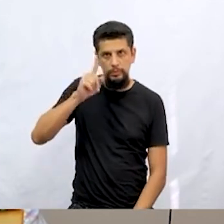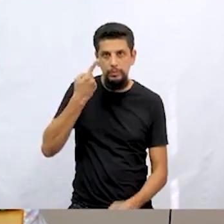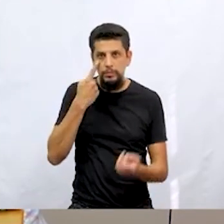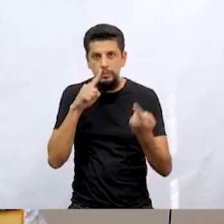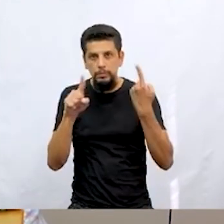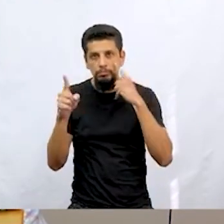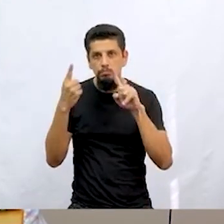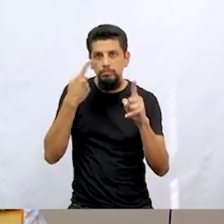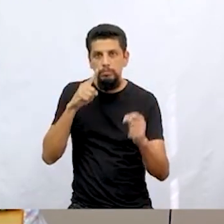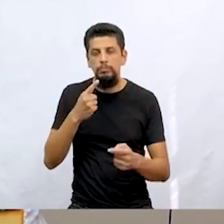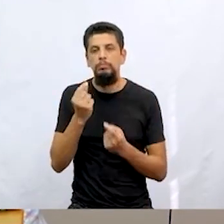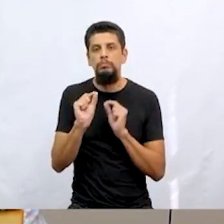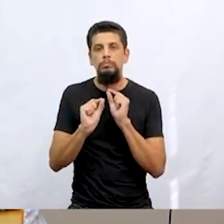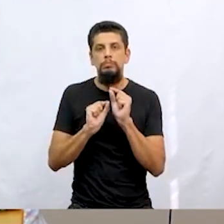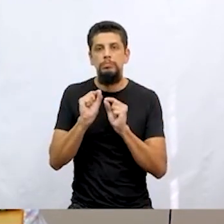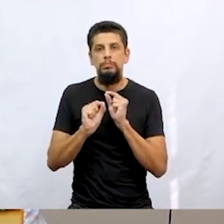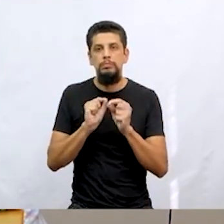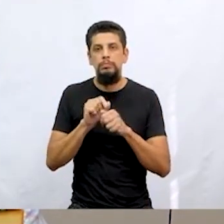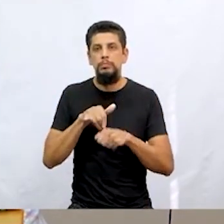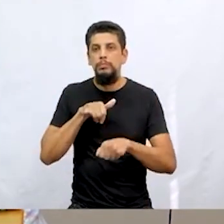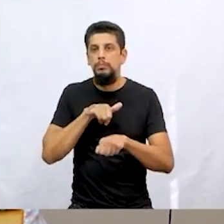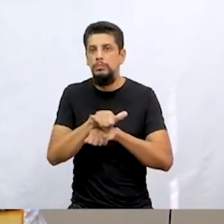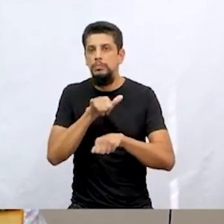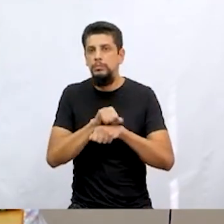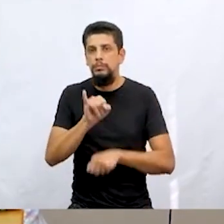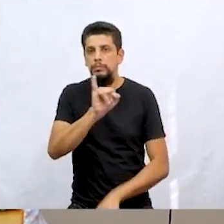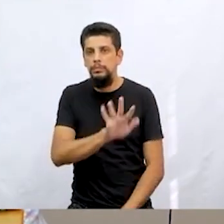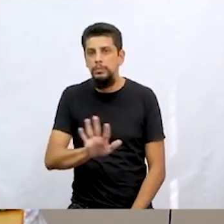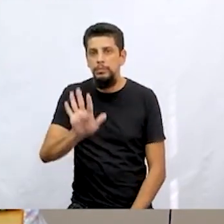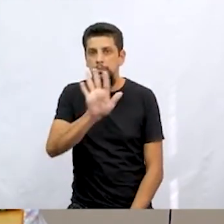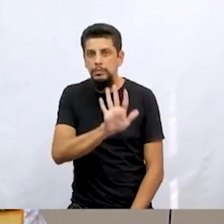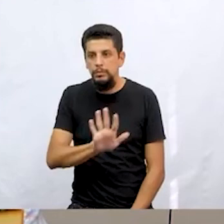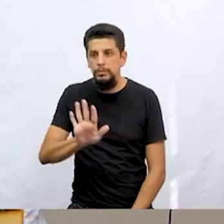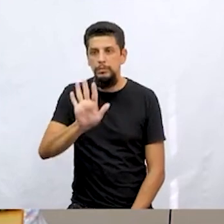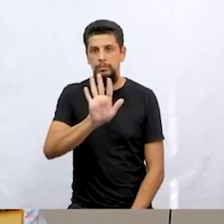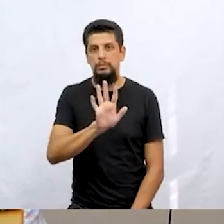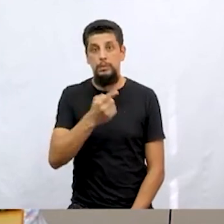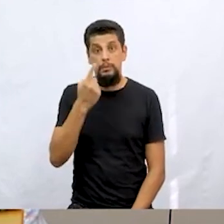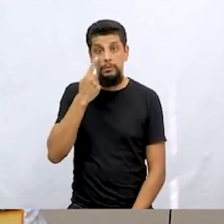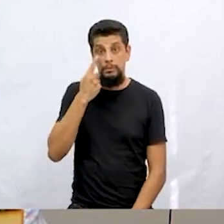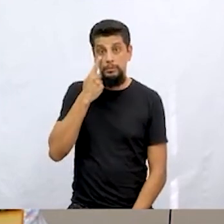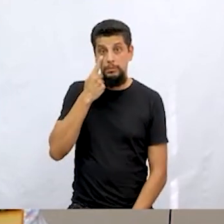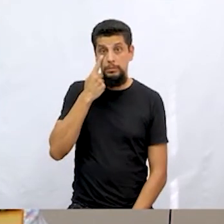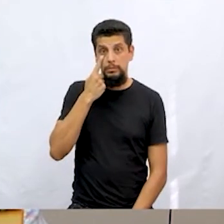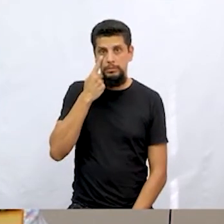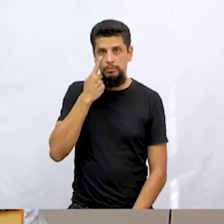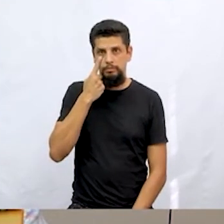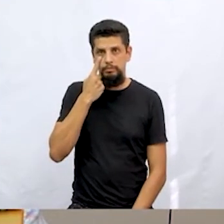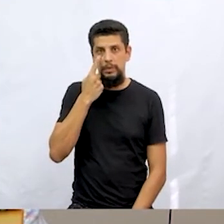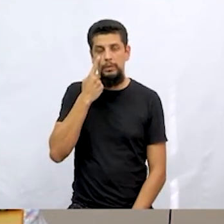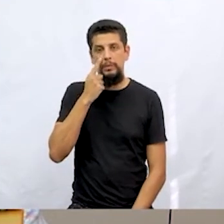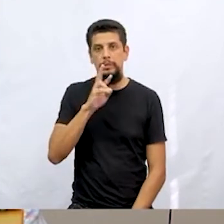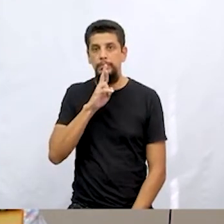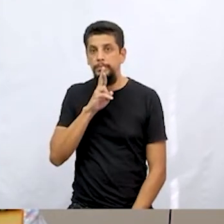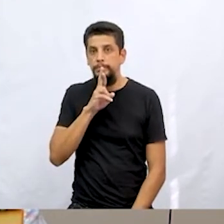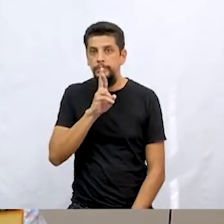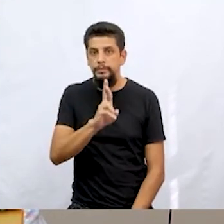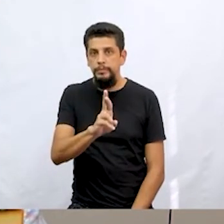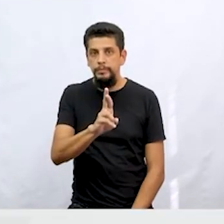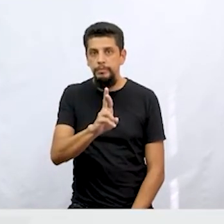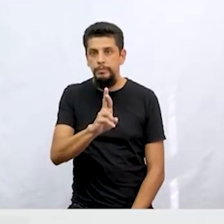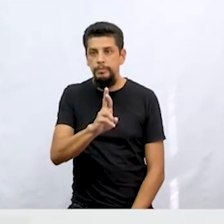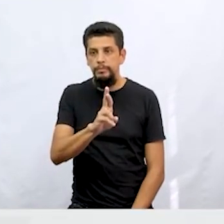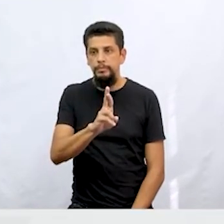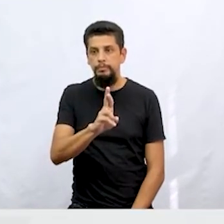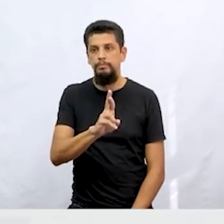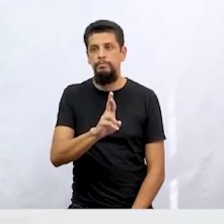ponto, conseguiram descobrir quem estava faltando na imagem B? Olha lá, vamos ver o